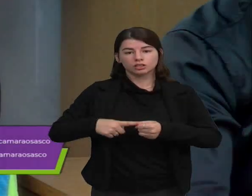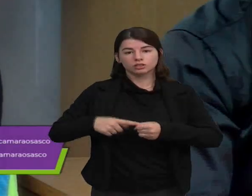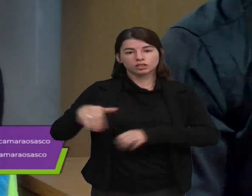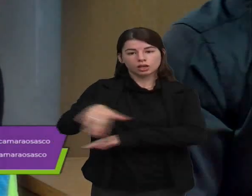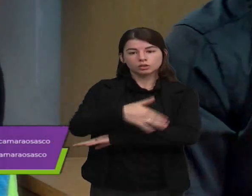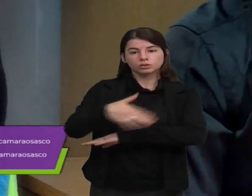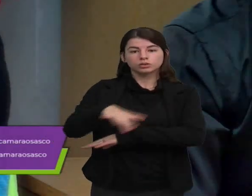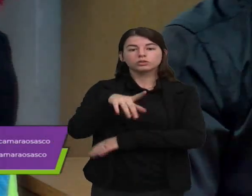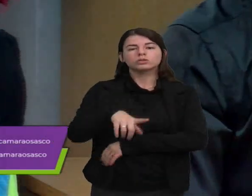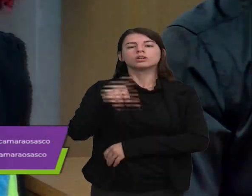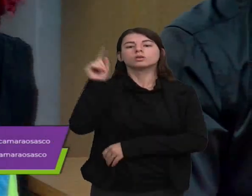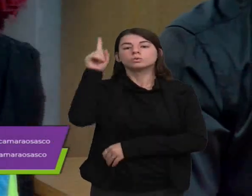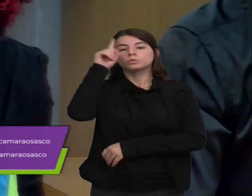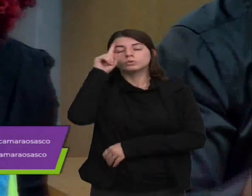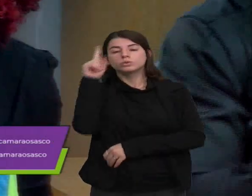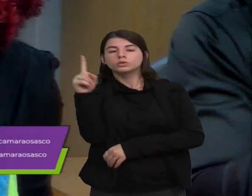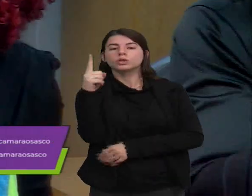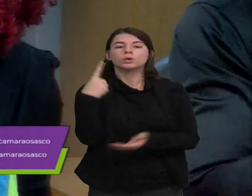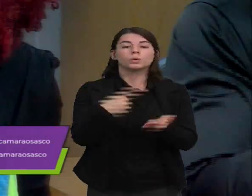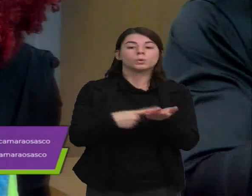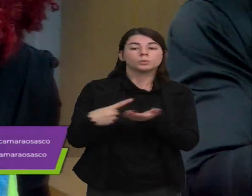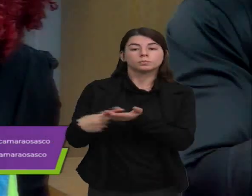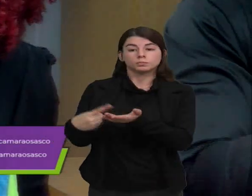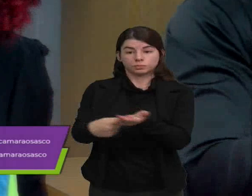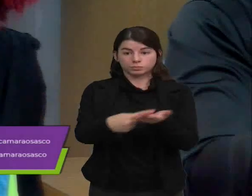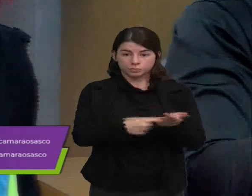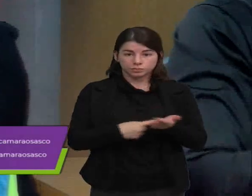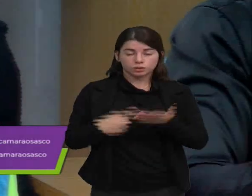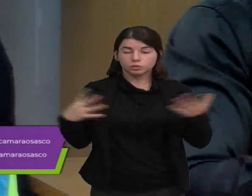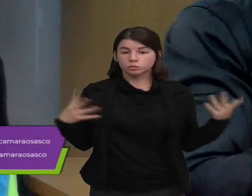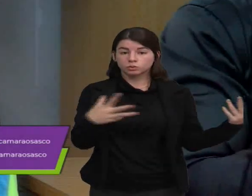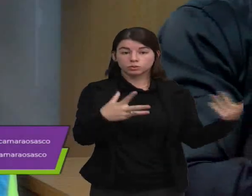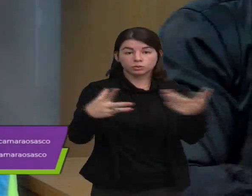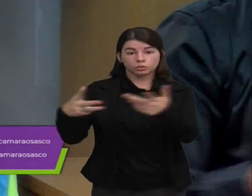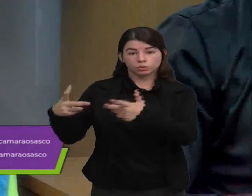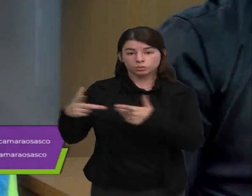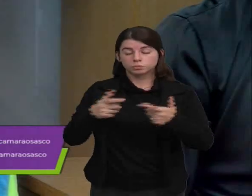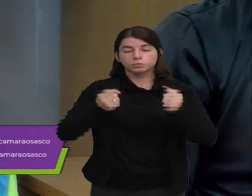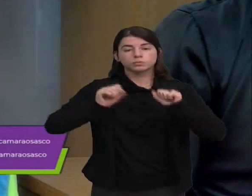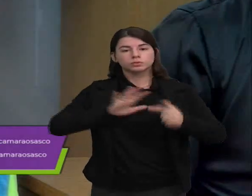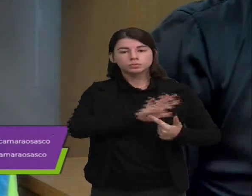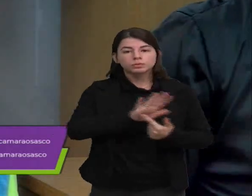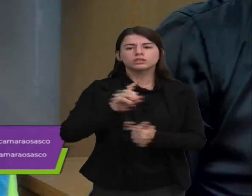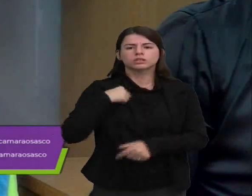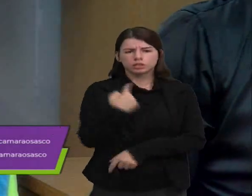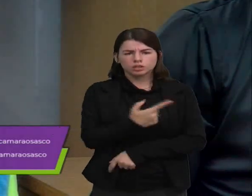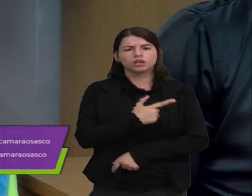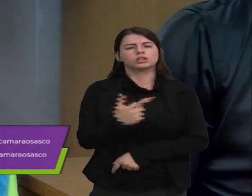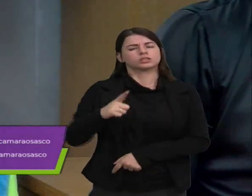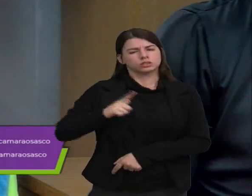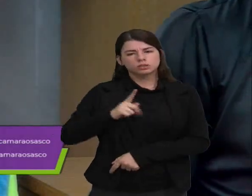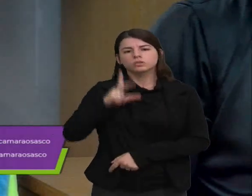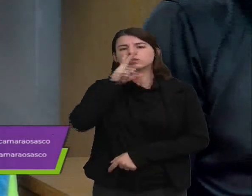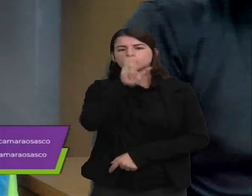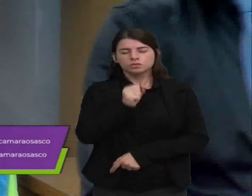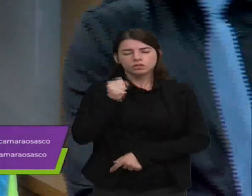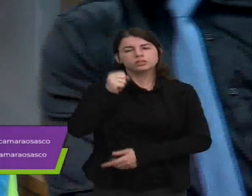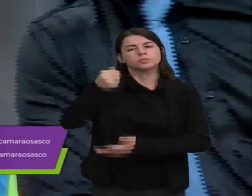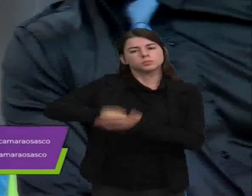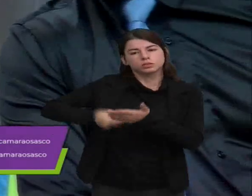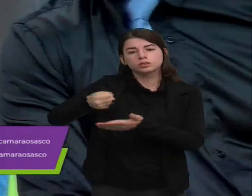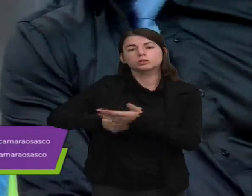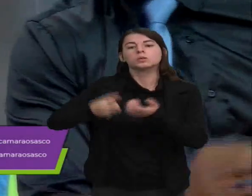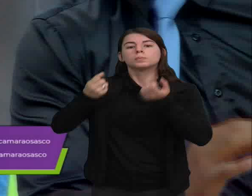a gente escolhe um dia faz uma ação com todas e todos para a gente mostrar a força que tem essa luta e conseguir